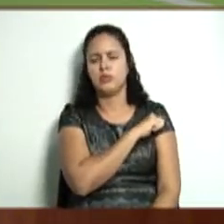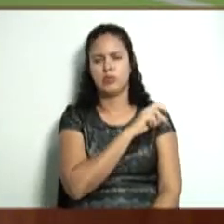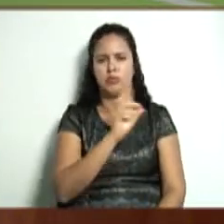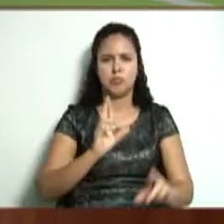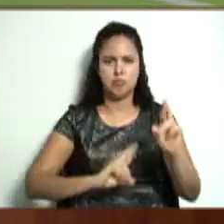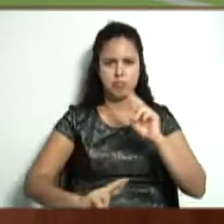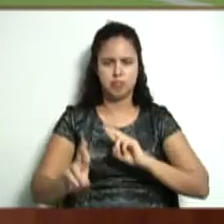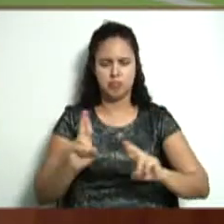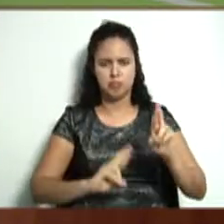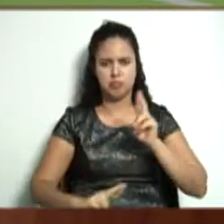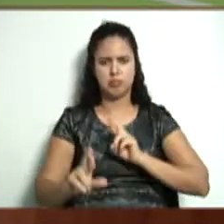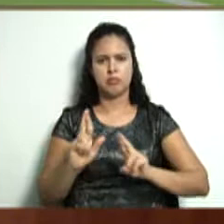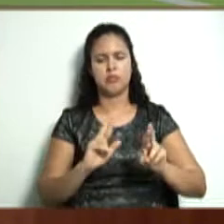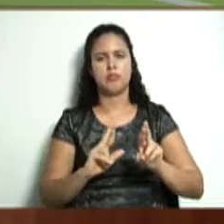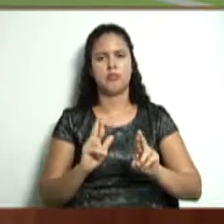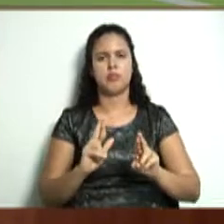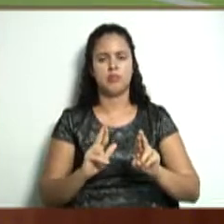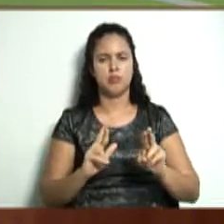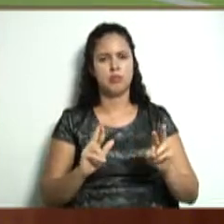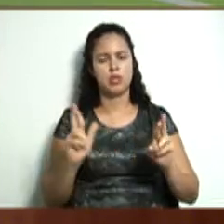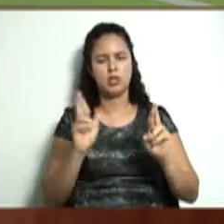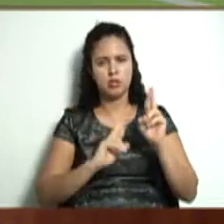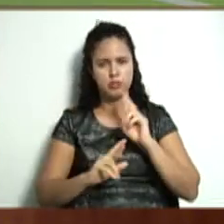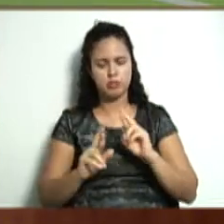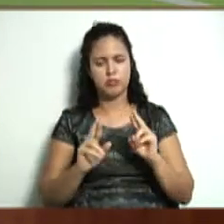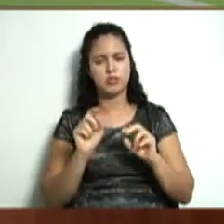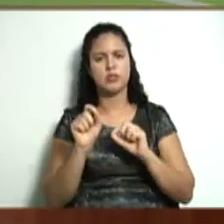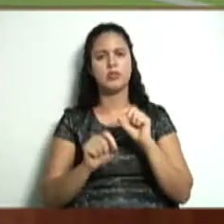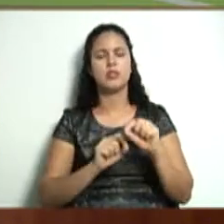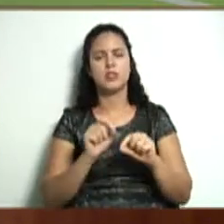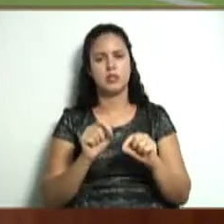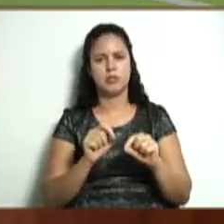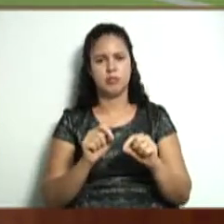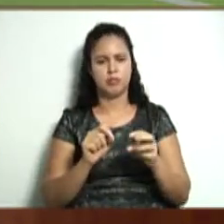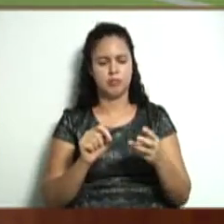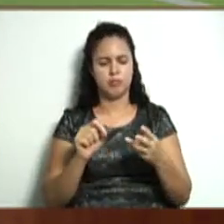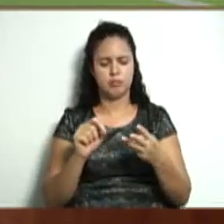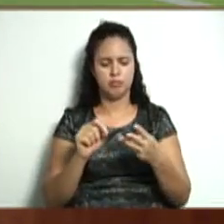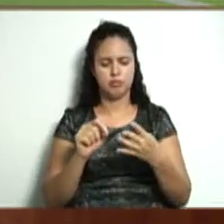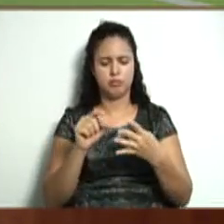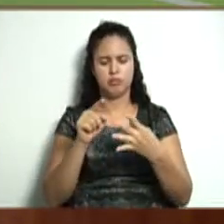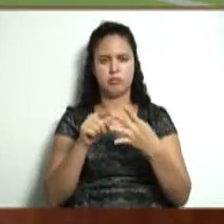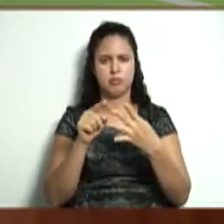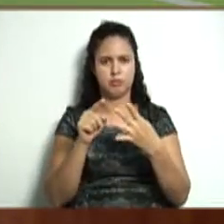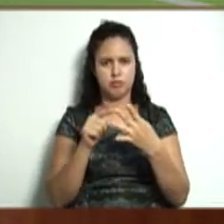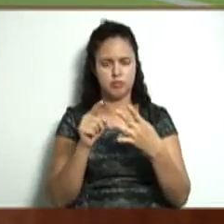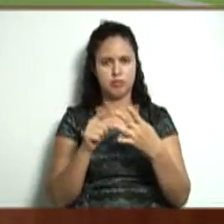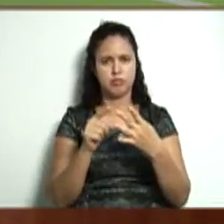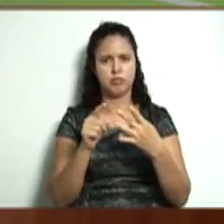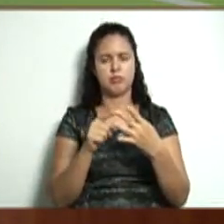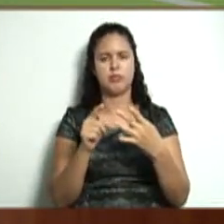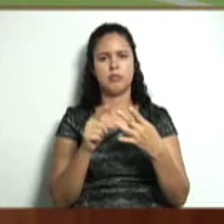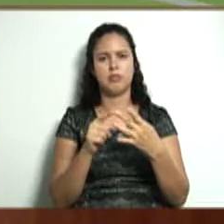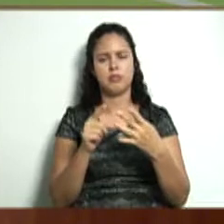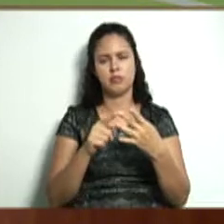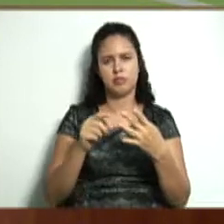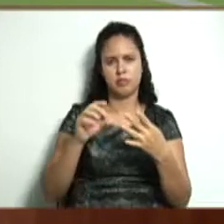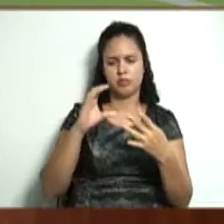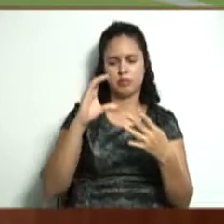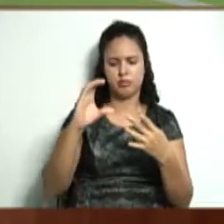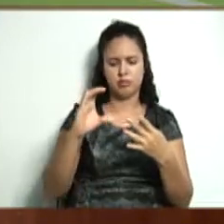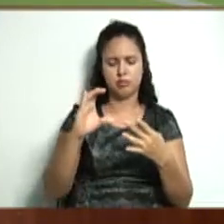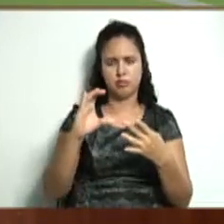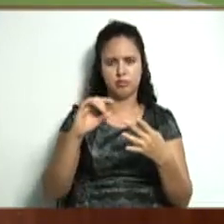participando muito. A resposta correta é a letra... É a segunda, né, professora? Isso, a segunda. É a letra C,